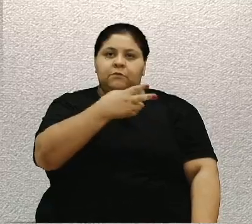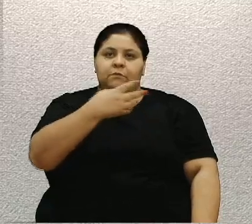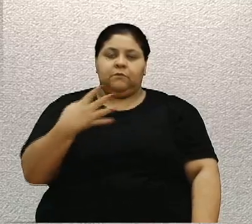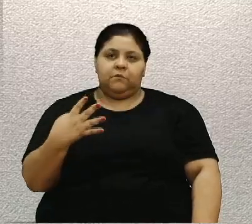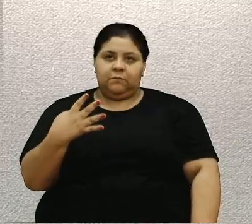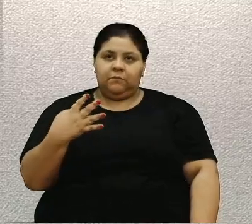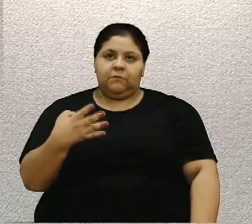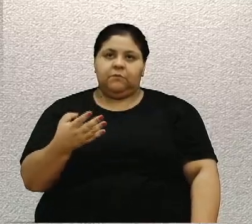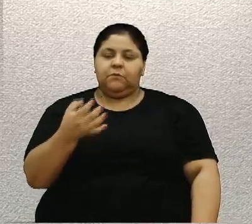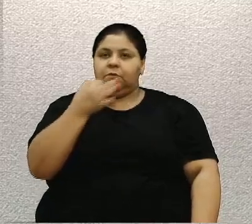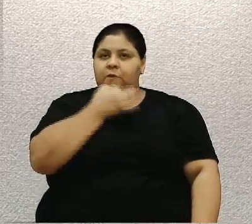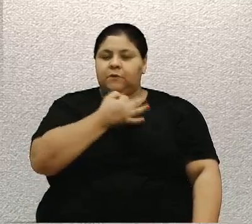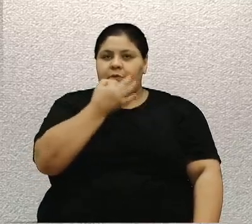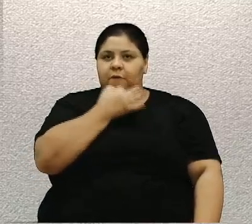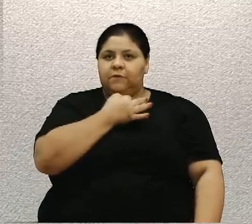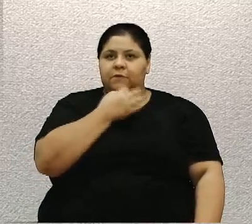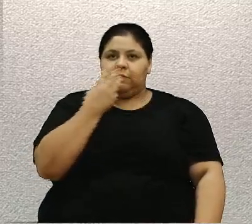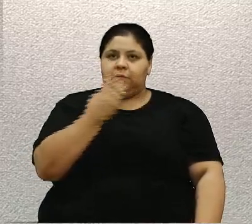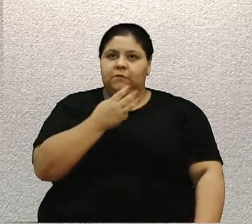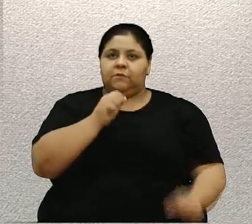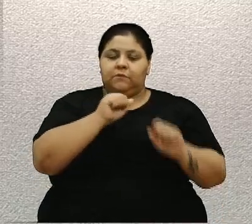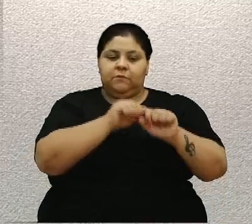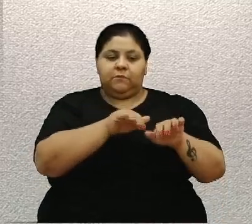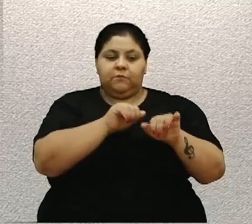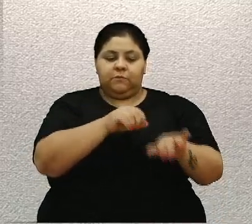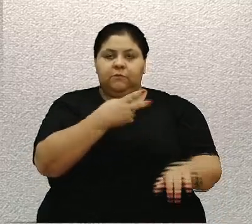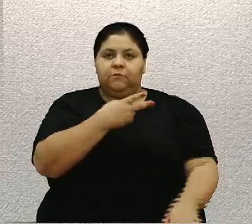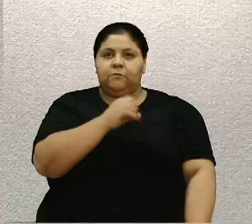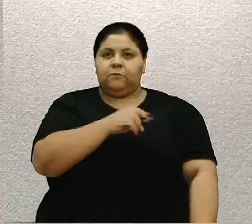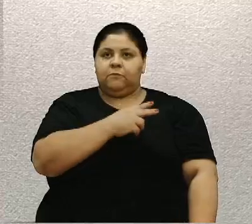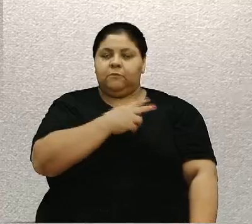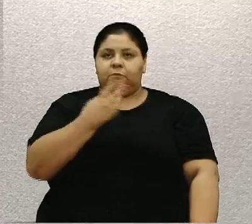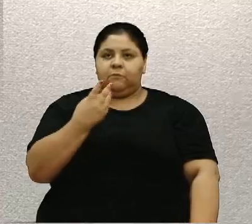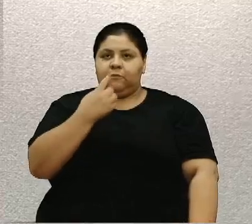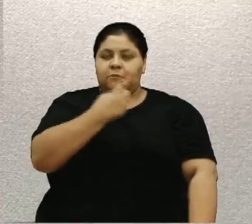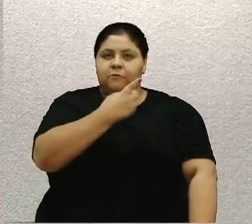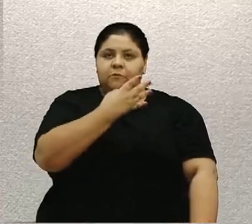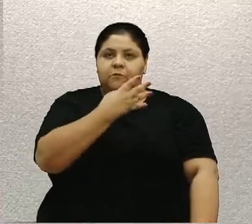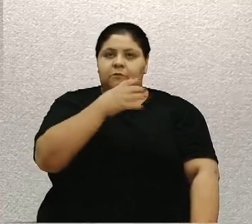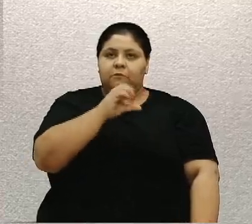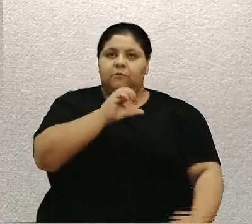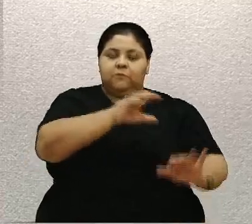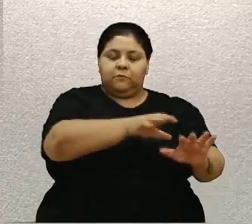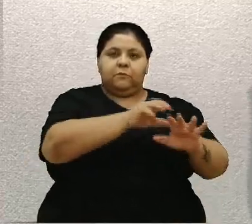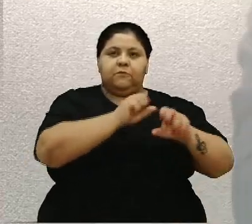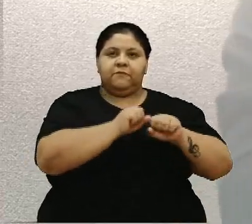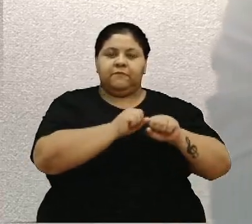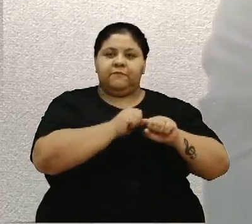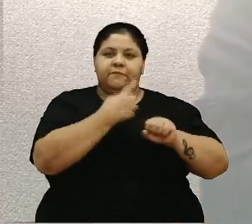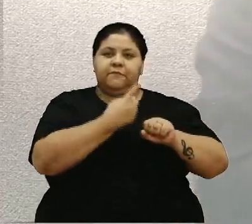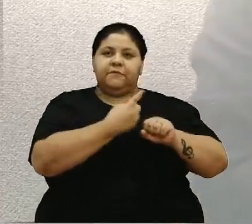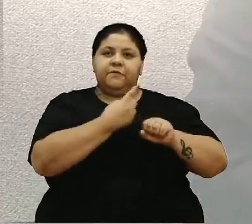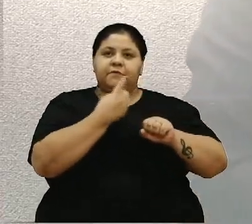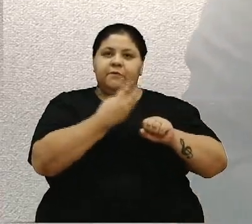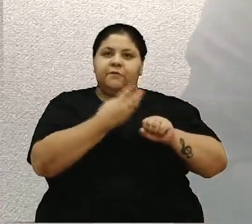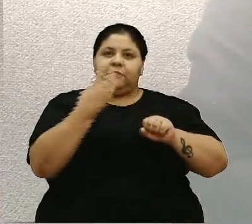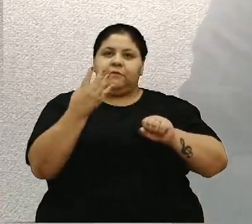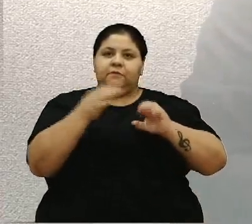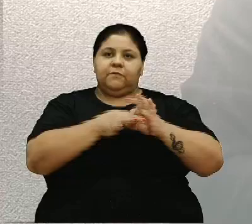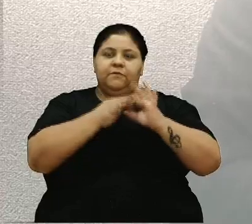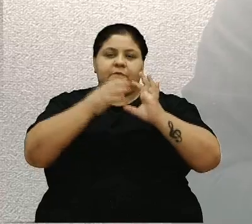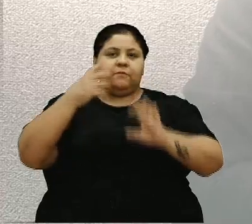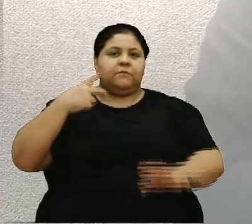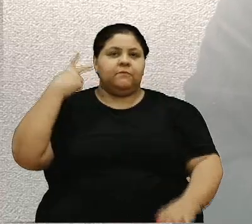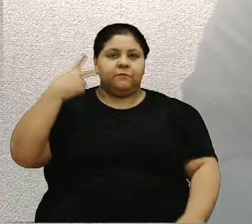154/2024. Caxias do Sul, 3 de setembro de 2024, 149 anos da colonização e 134 da